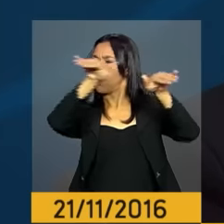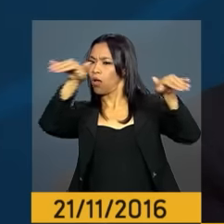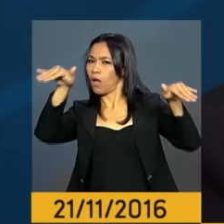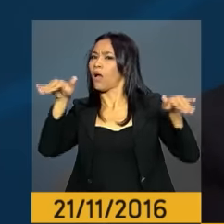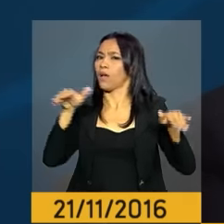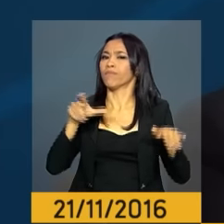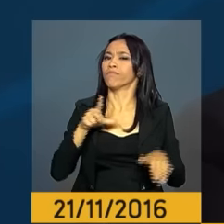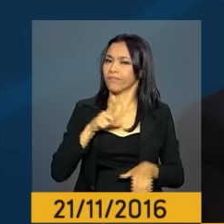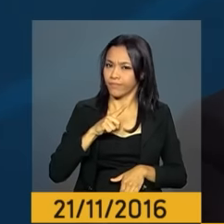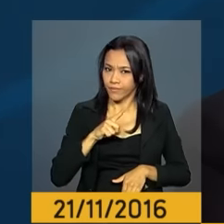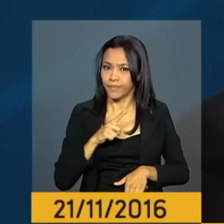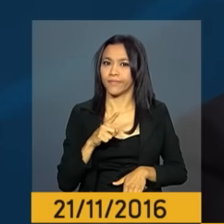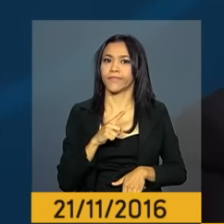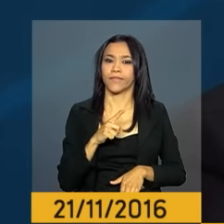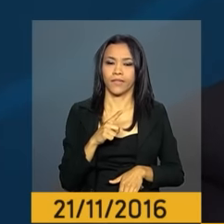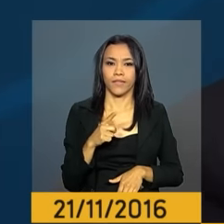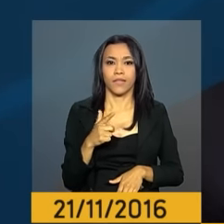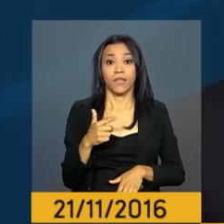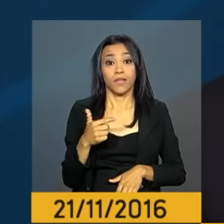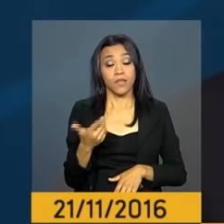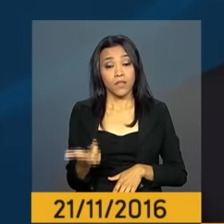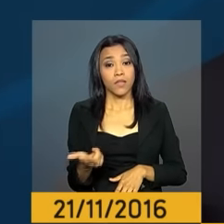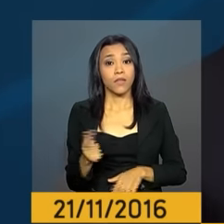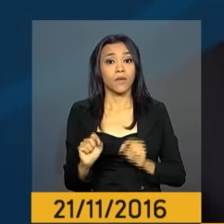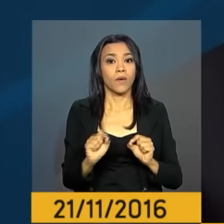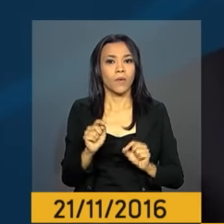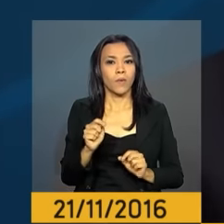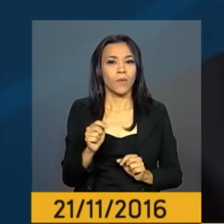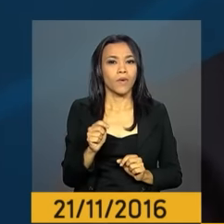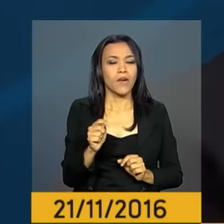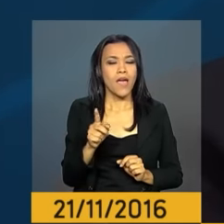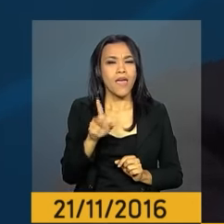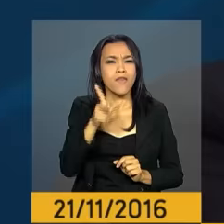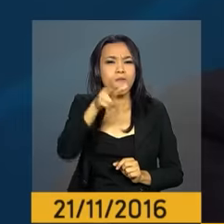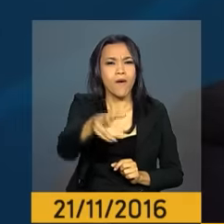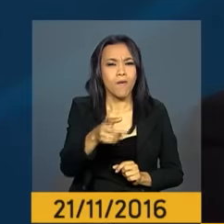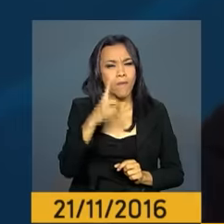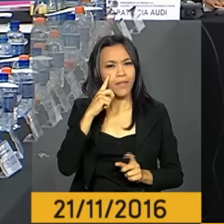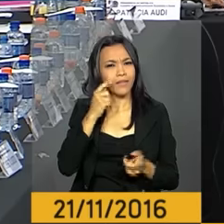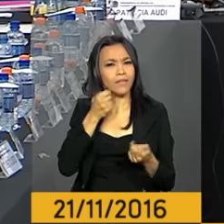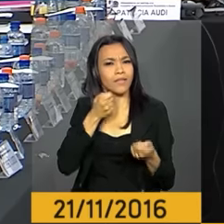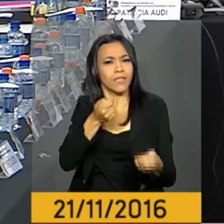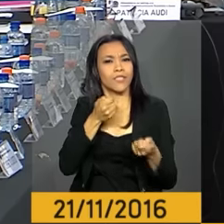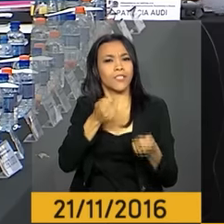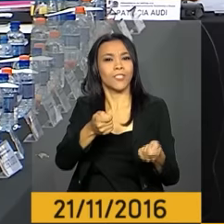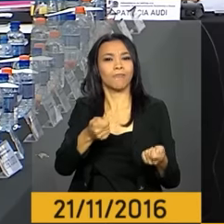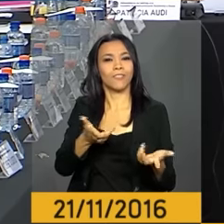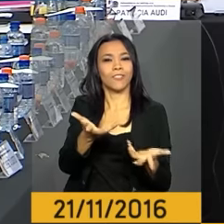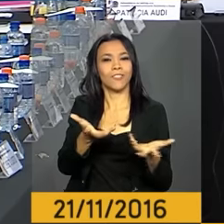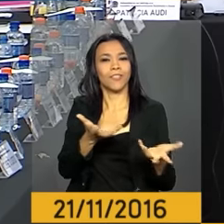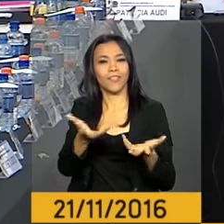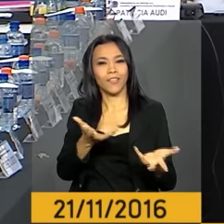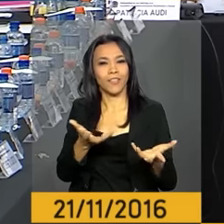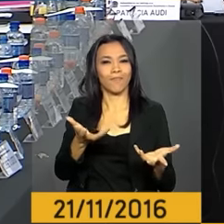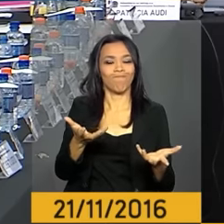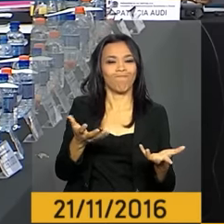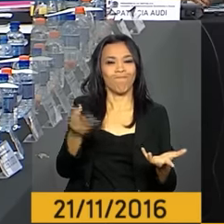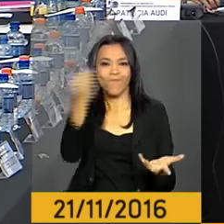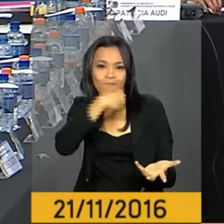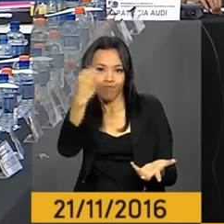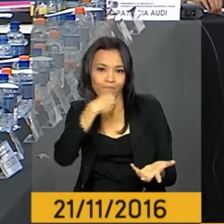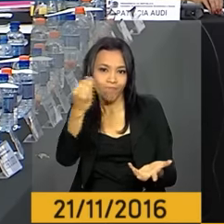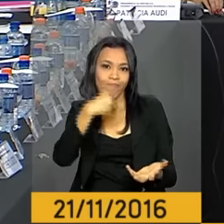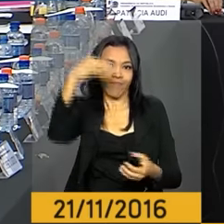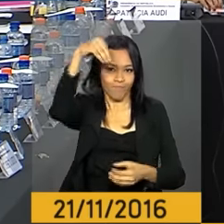evidentemente em face de uma quase permanente tentativa de instabilidade institucional. Mas